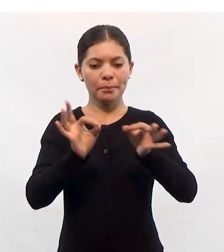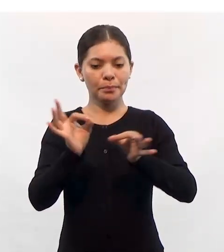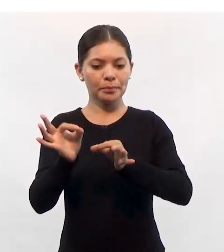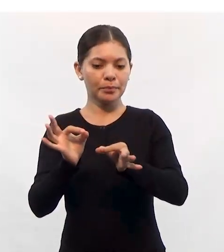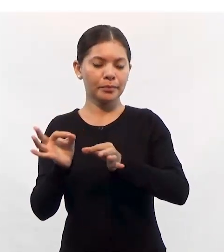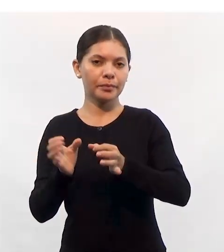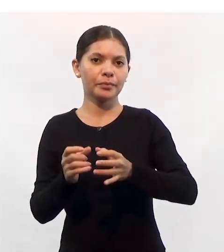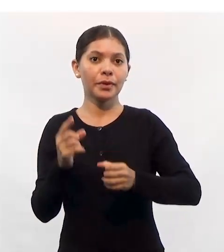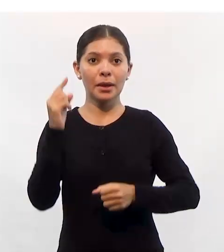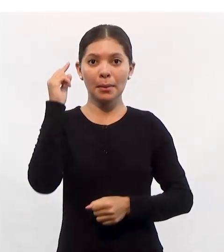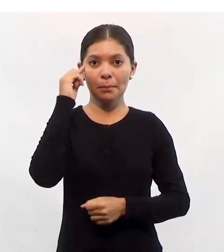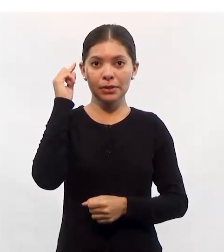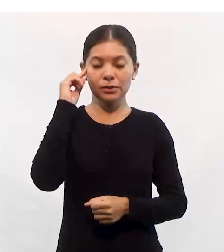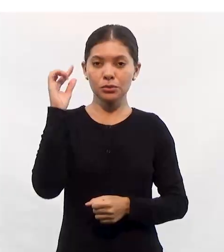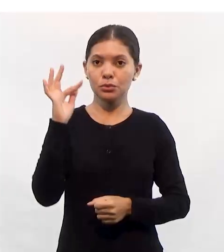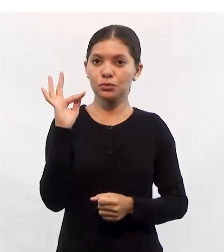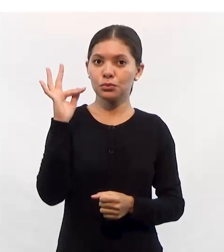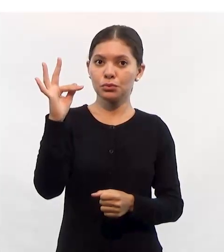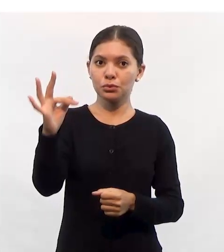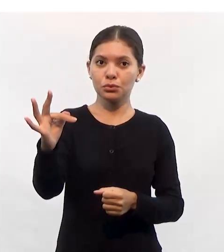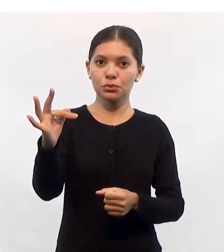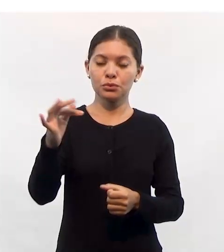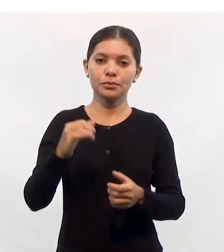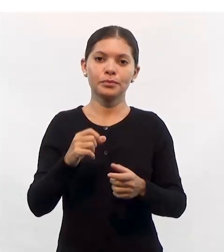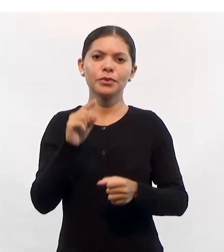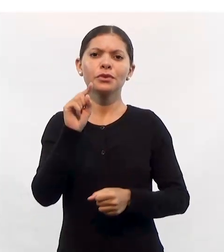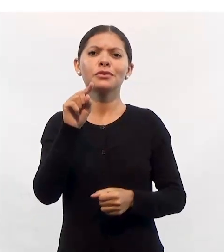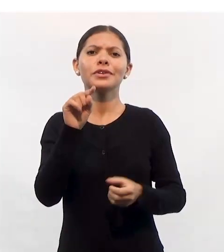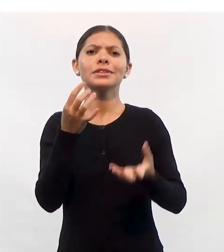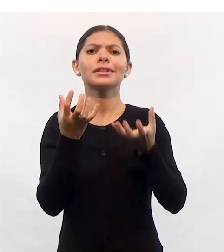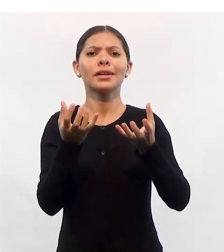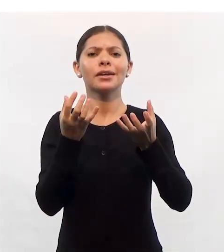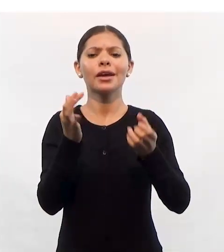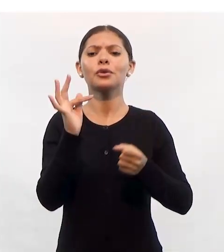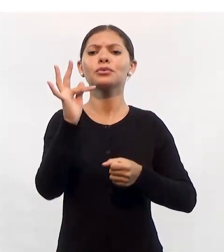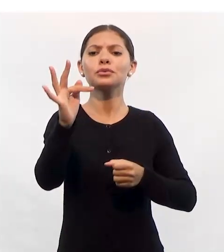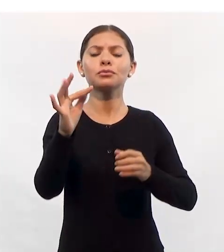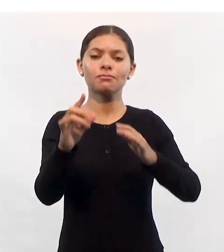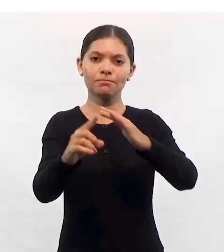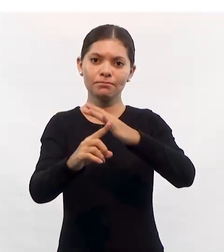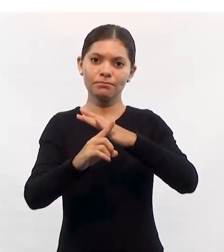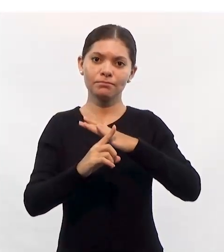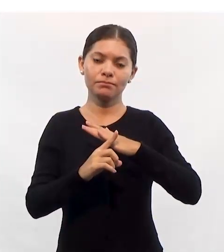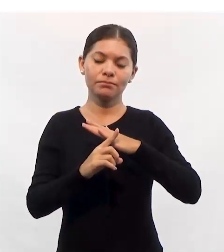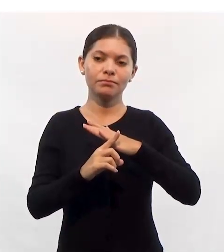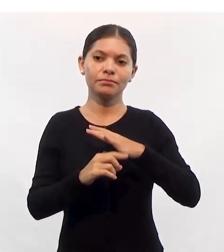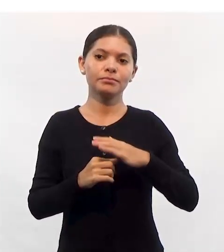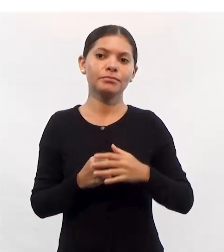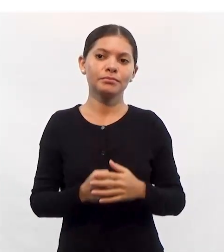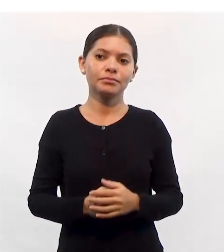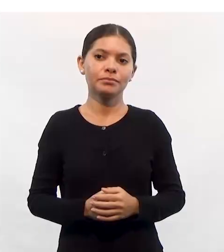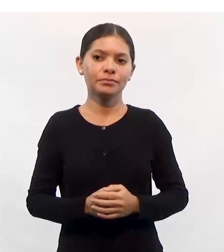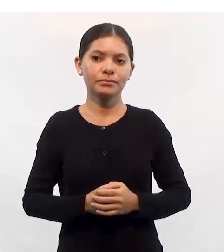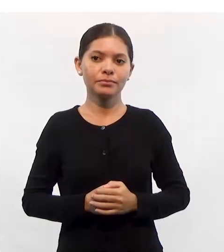é pensando no futuro Ou seja no que você quer entregar futuramente para o cliente